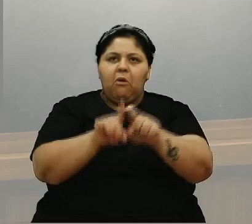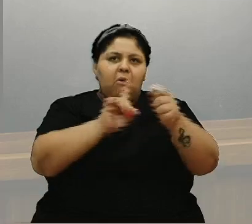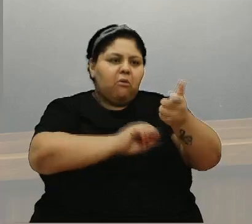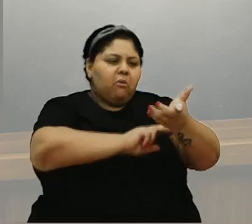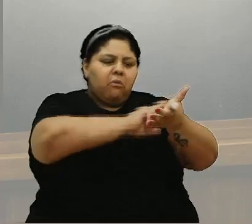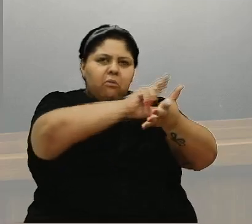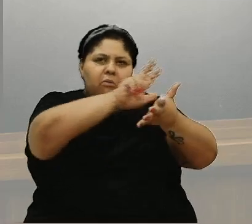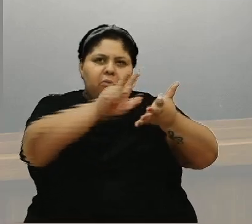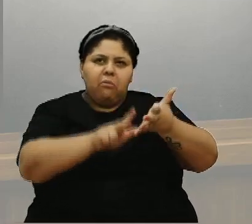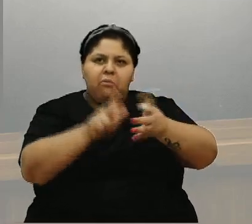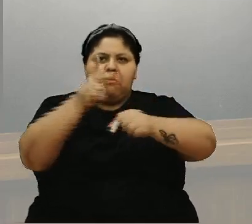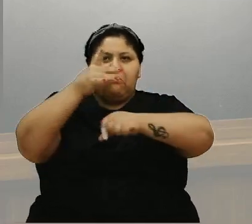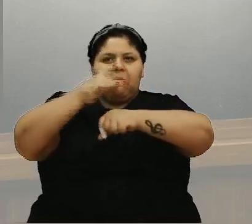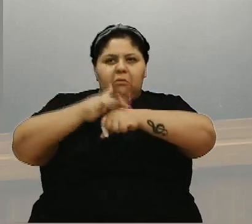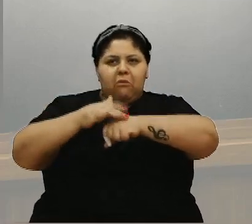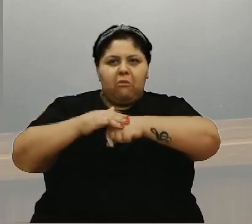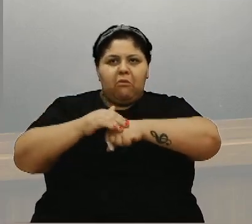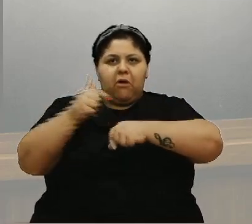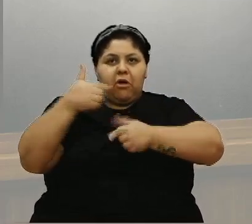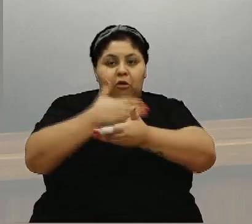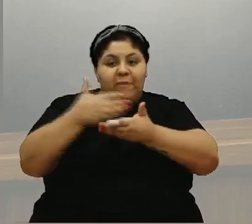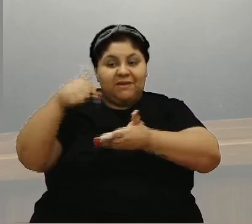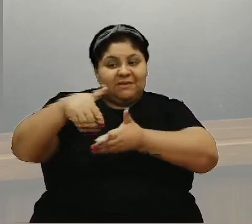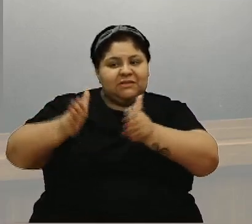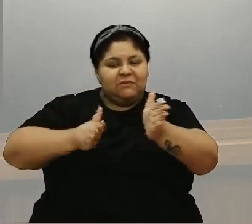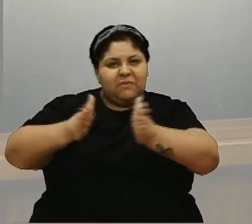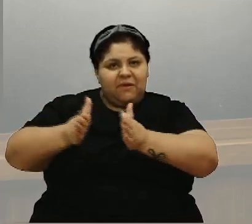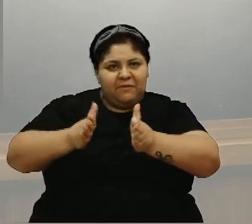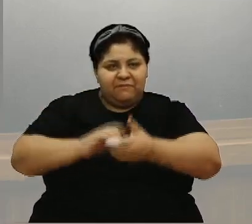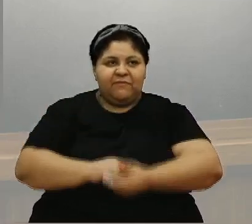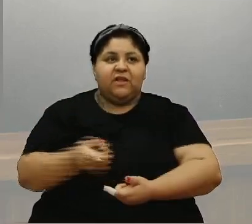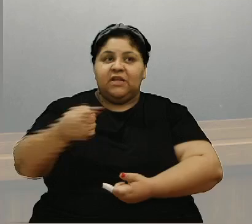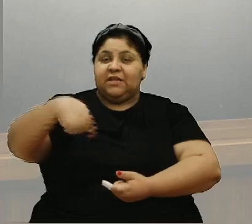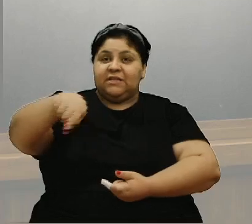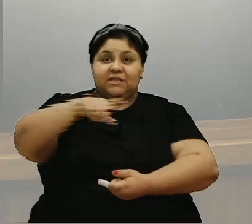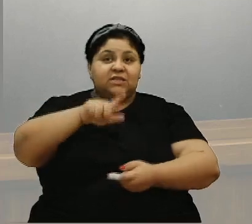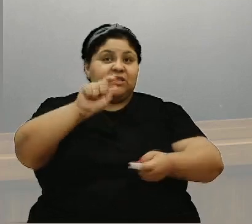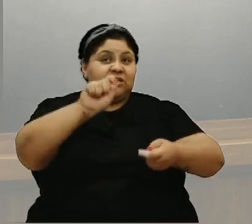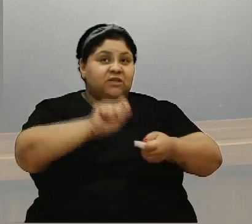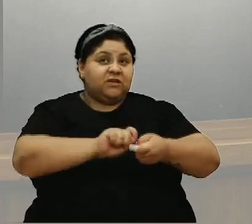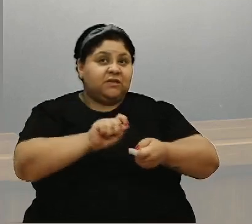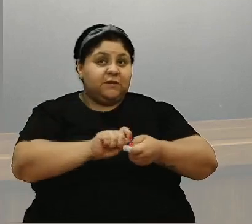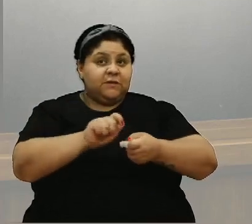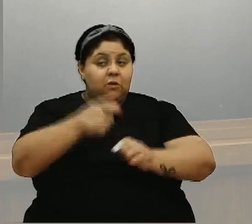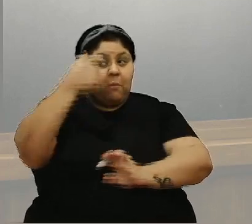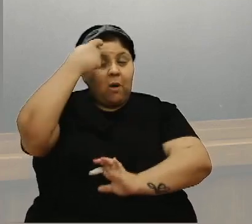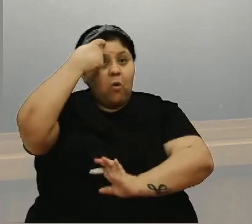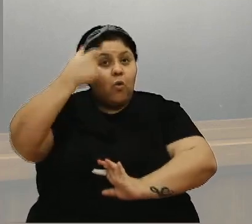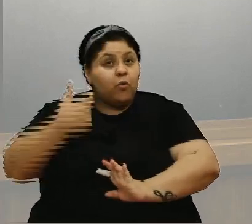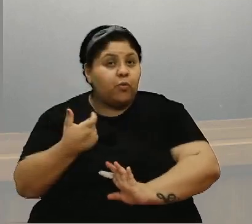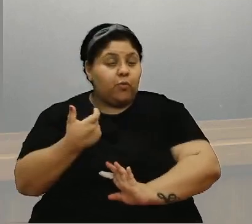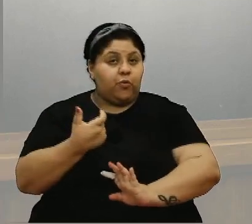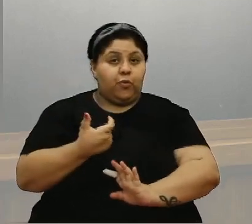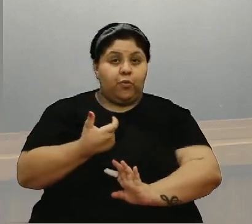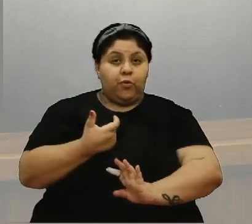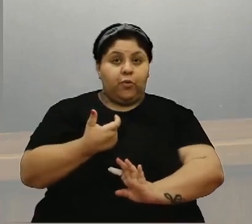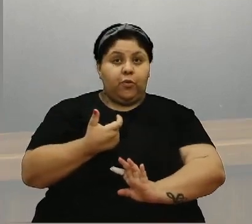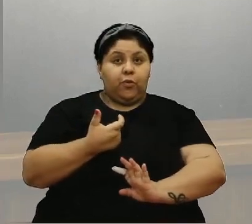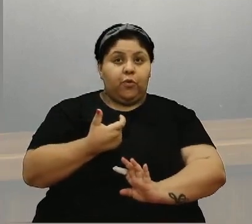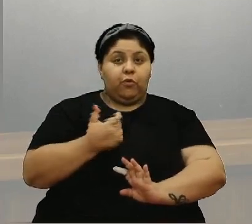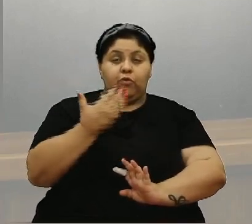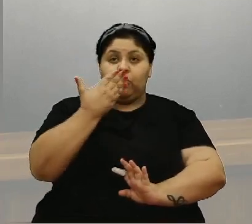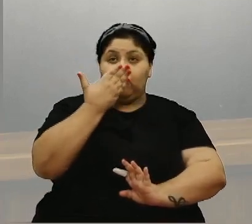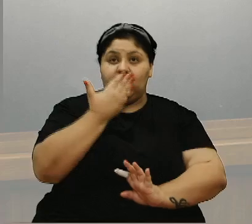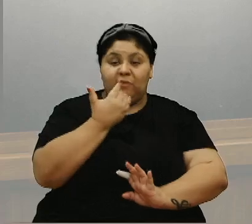série de doenças que vem nesse período. E se a gente não faz uma conscientização, tanto de